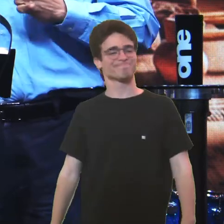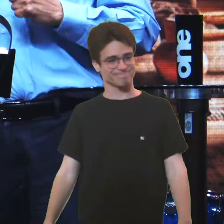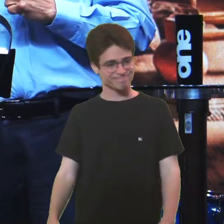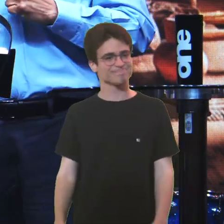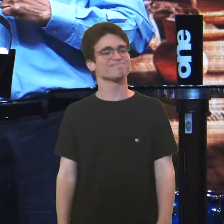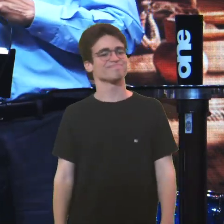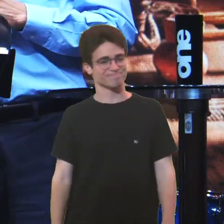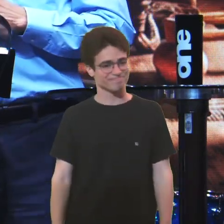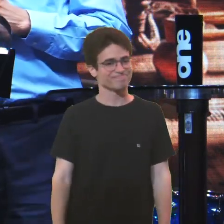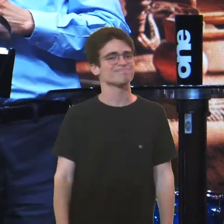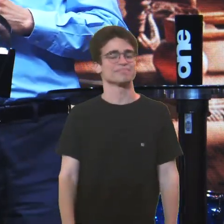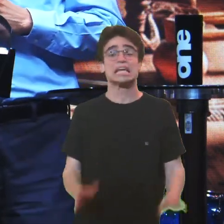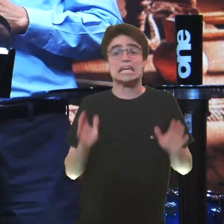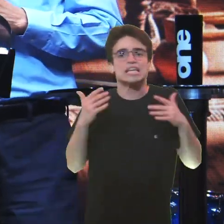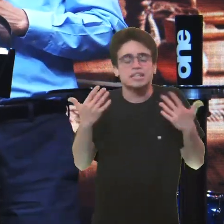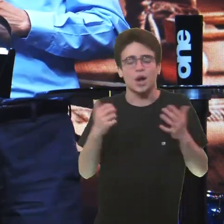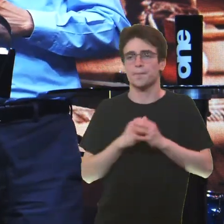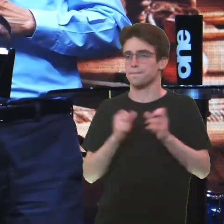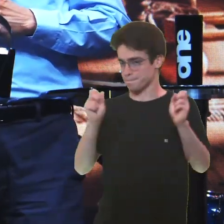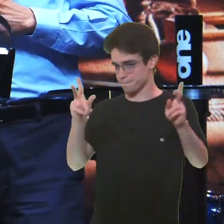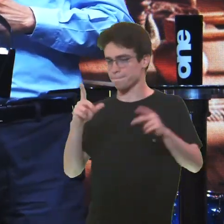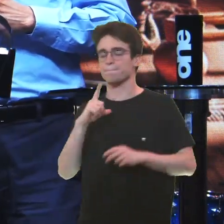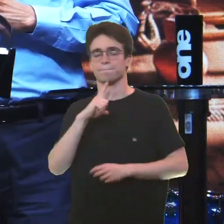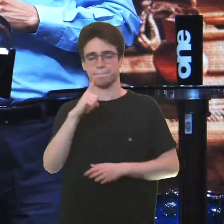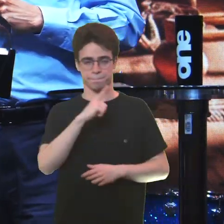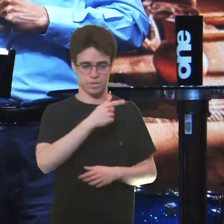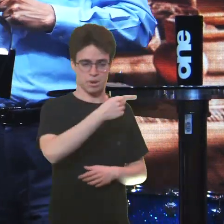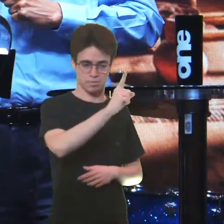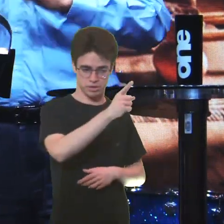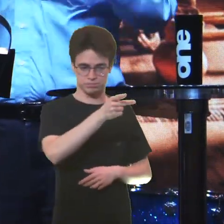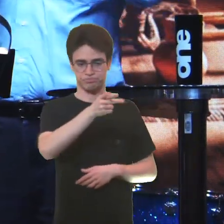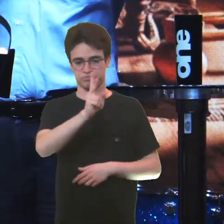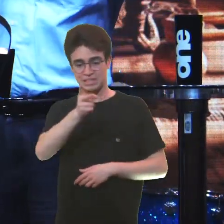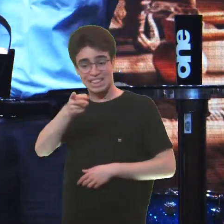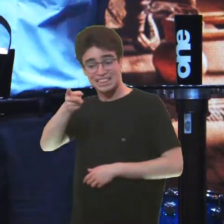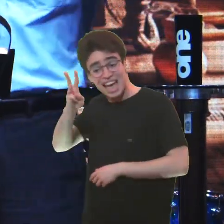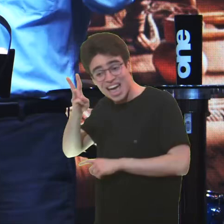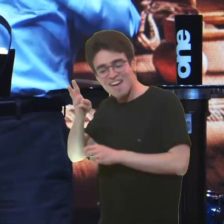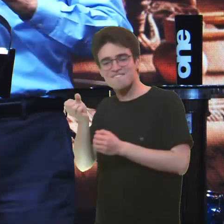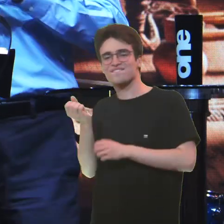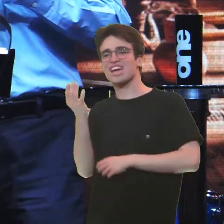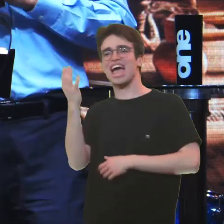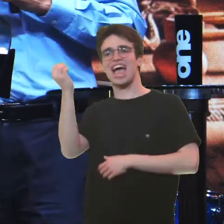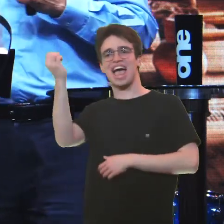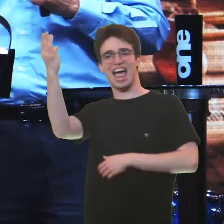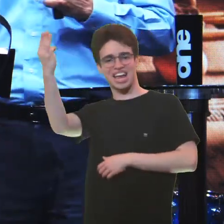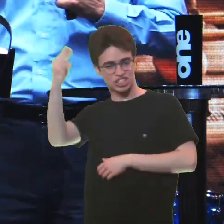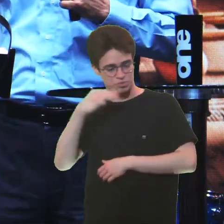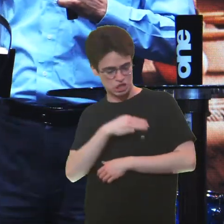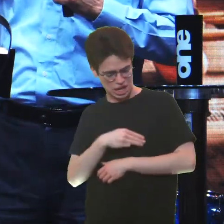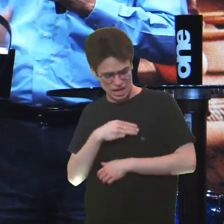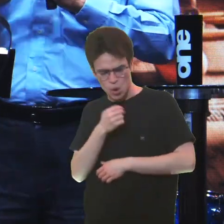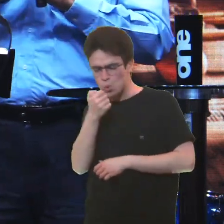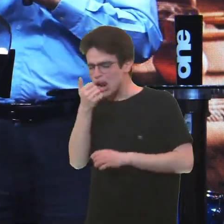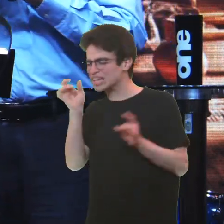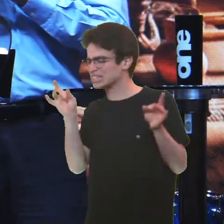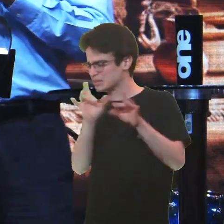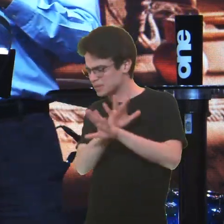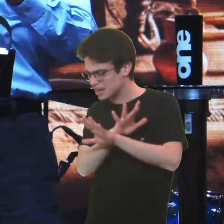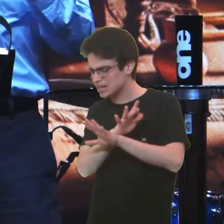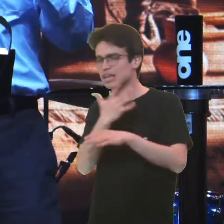tercer viaje misionero Quando Paulo está terminando já a sua terceira viagem missionária y está planeando el cuarto, e está planejando a